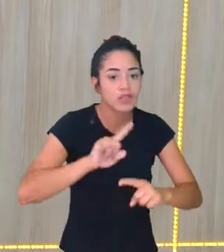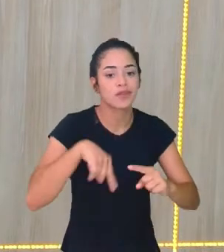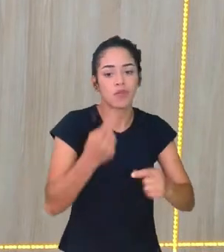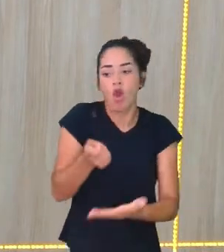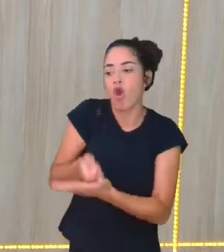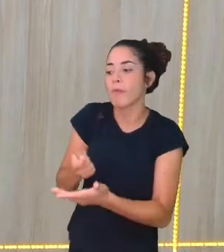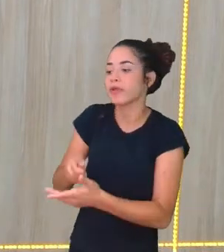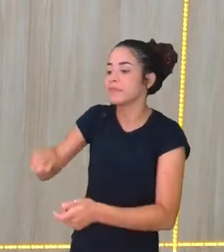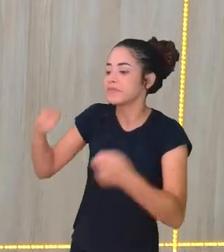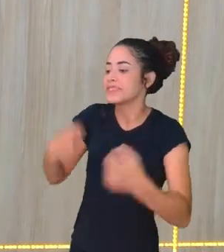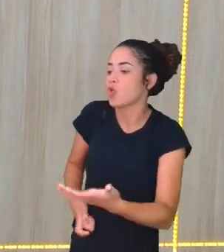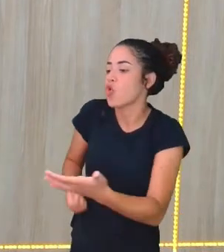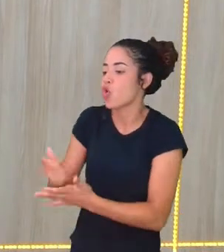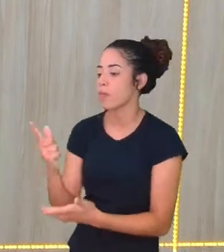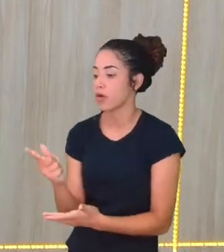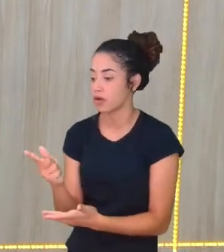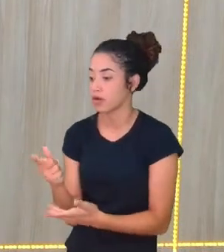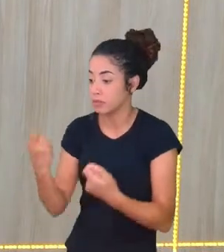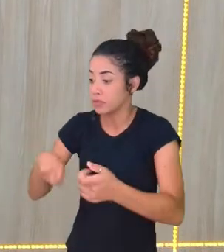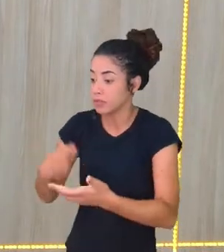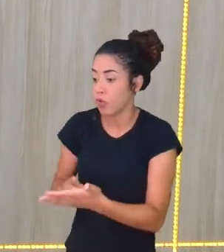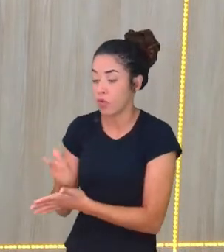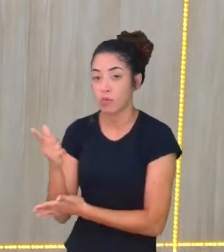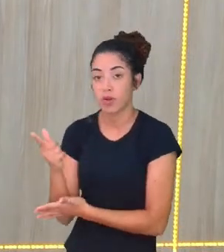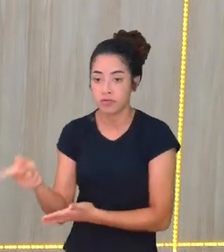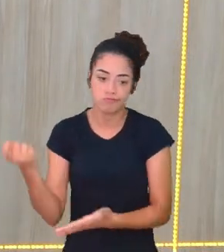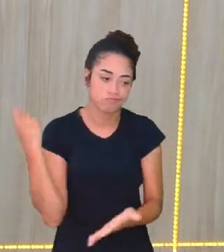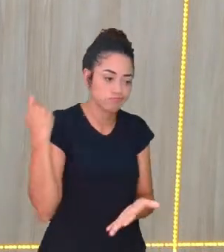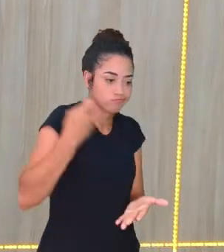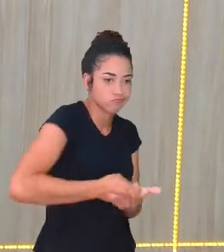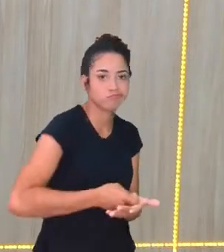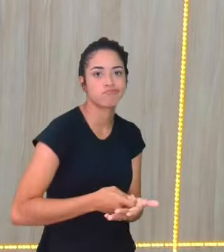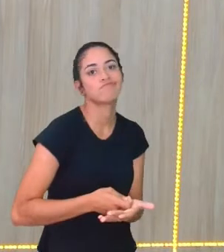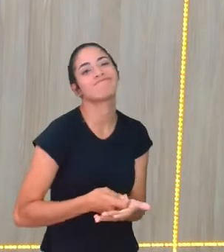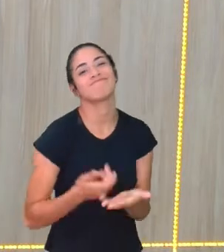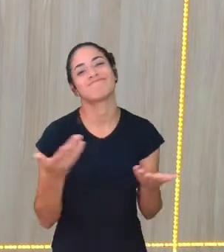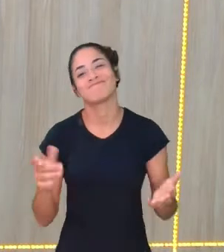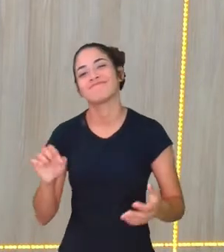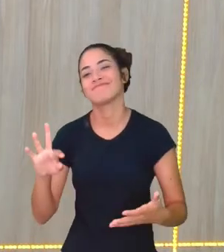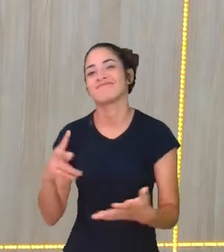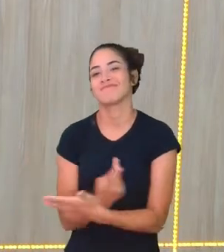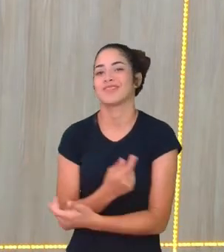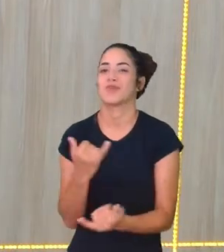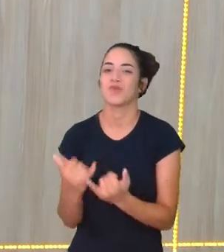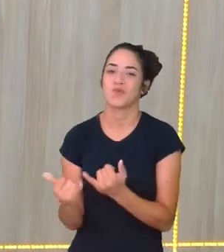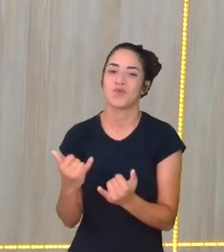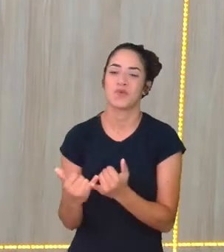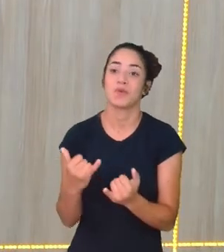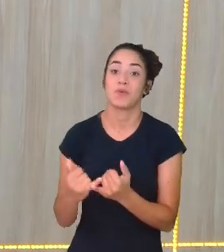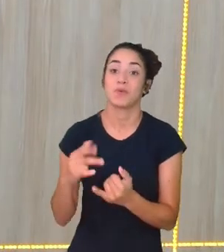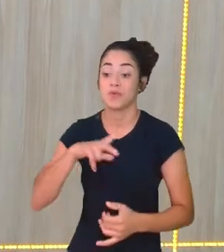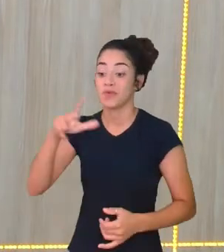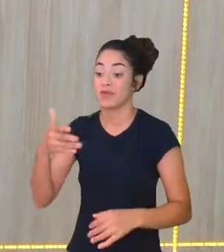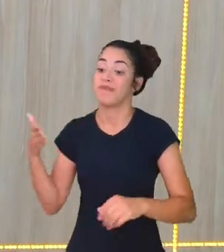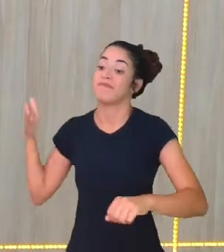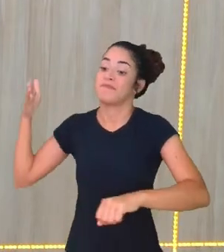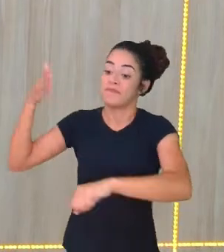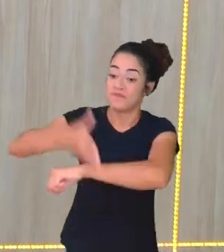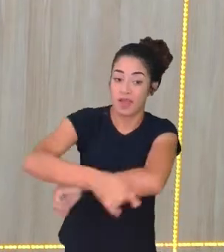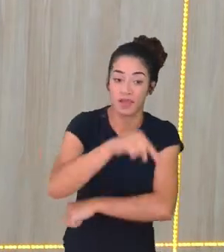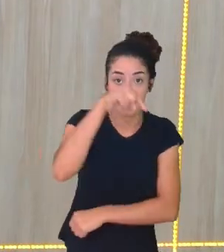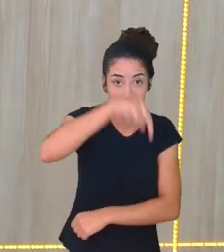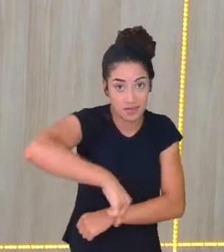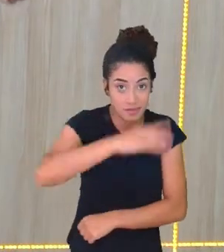a comprar isso é mais ou menos o que acontecia aqui sete português vinho invadiu invadiram o território do